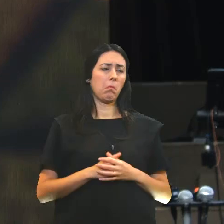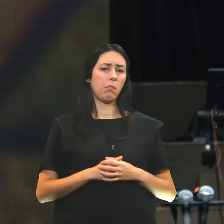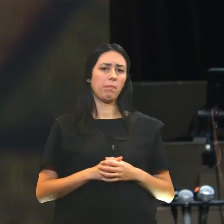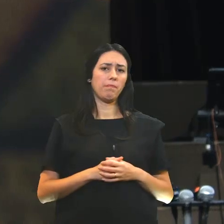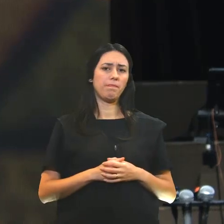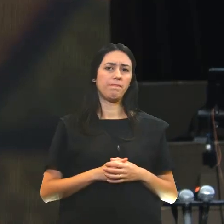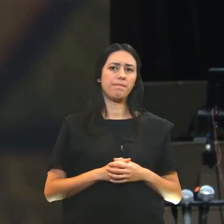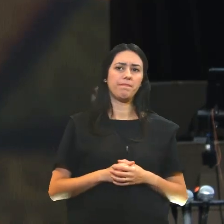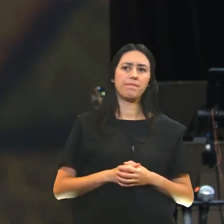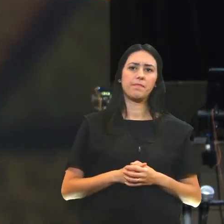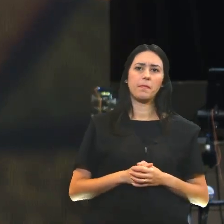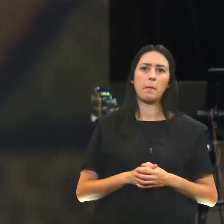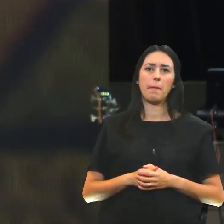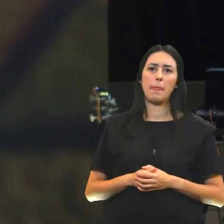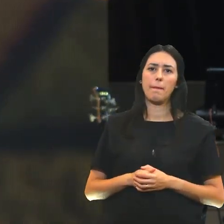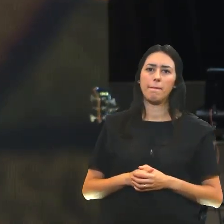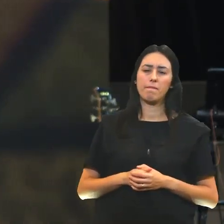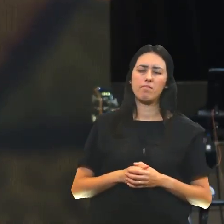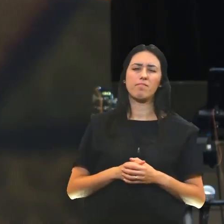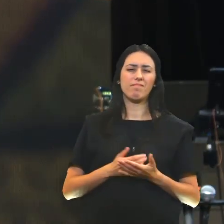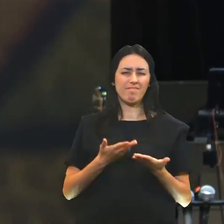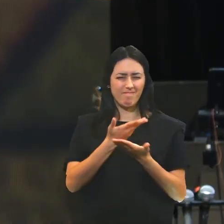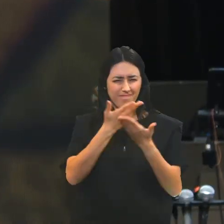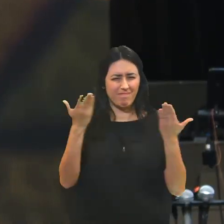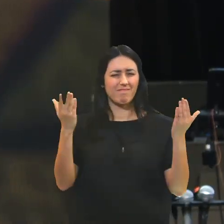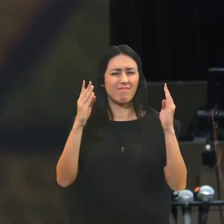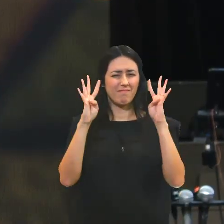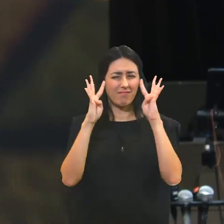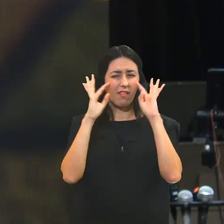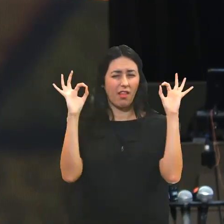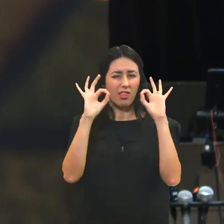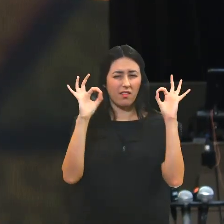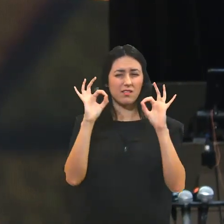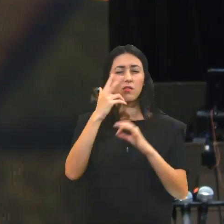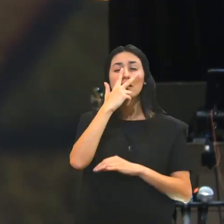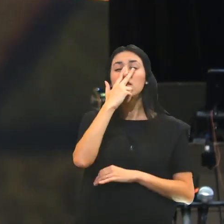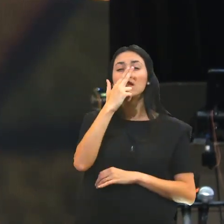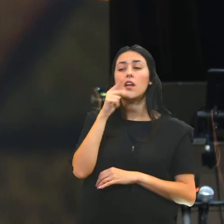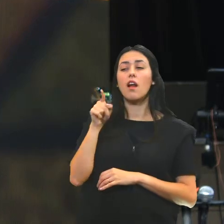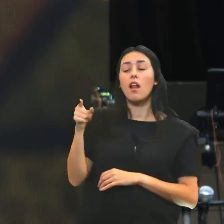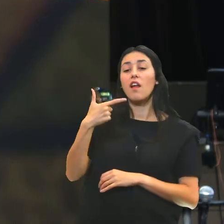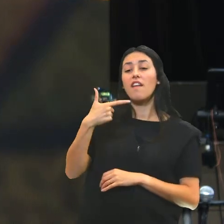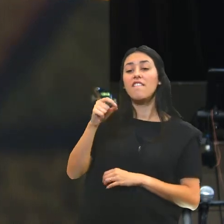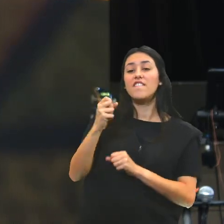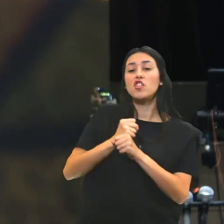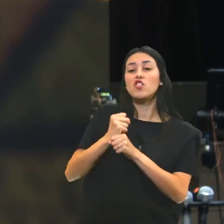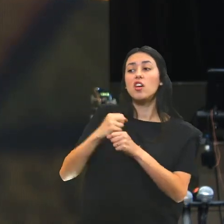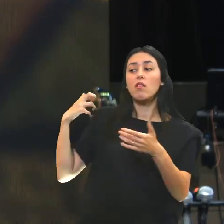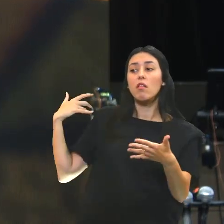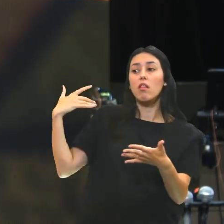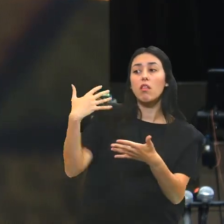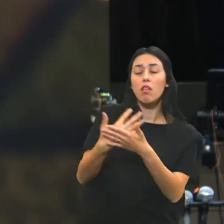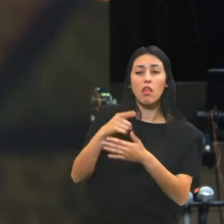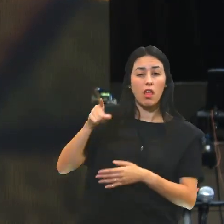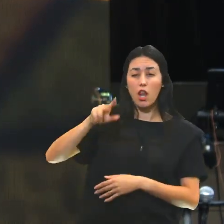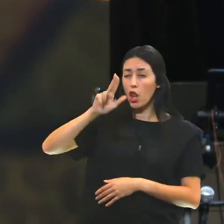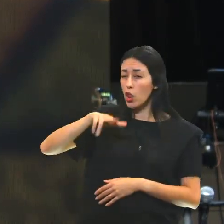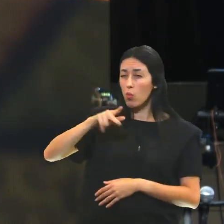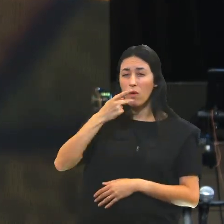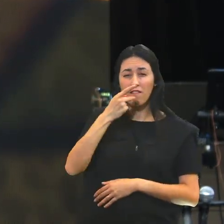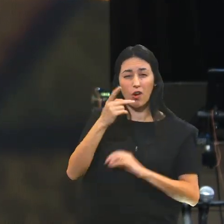Presta atenção. Será que durante esses 20 anos ele nunca falou a respeito e é a primeira vez que ele